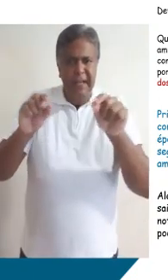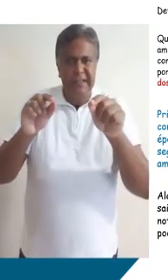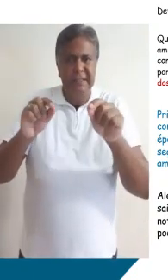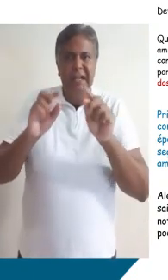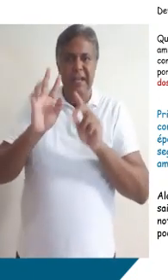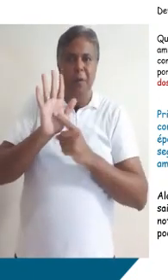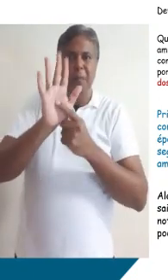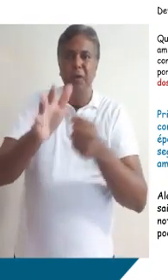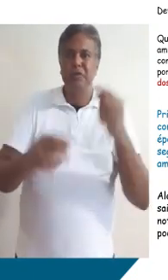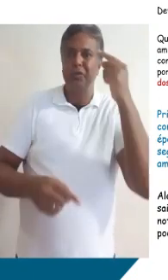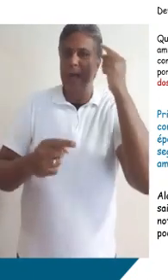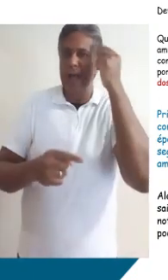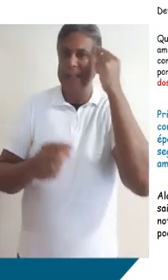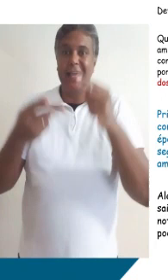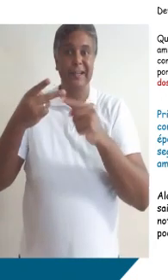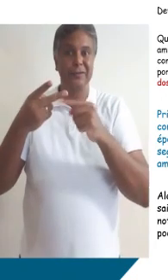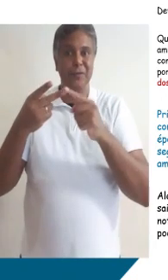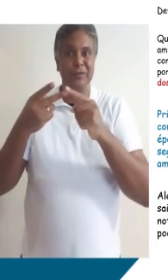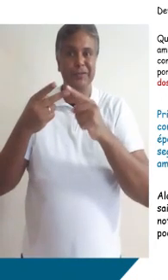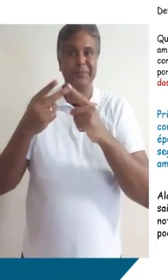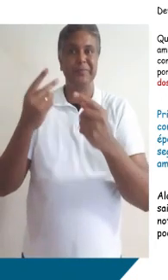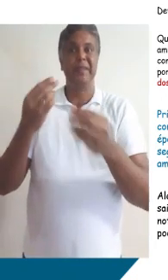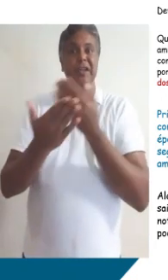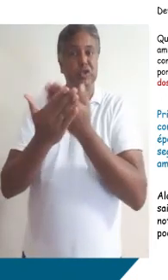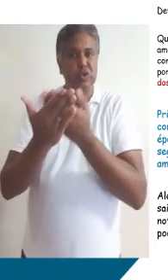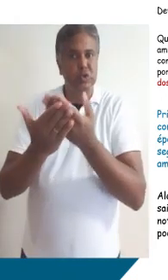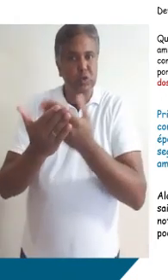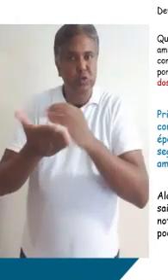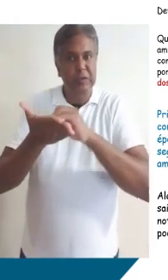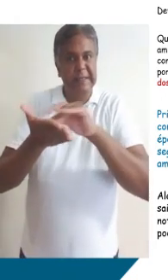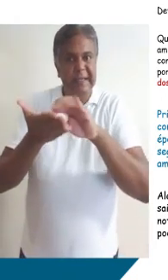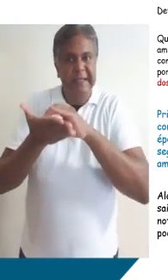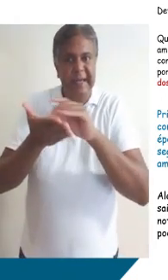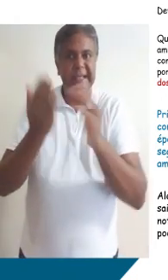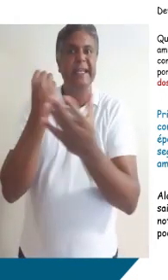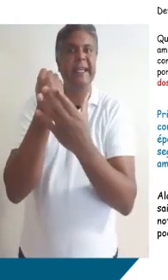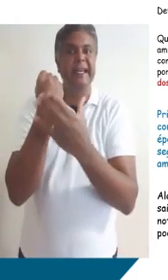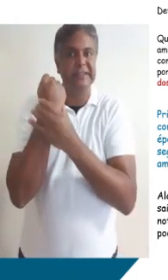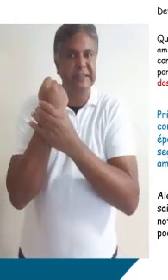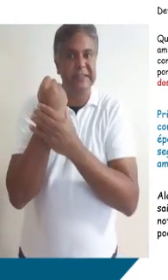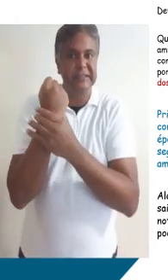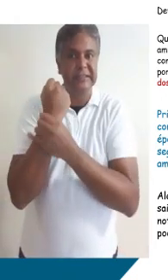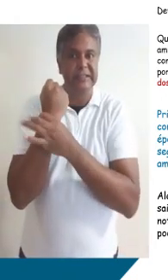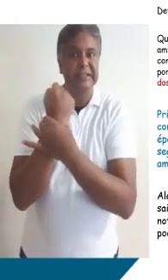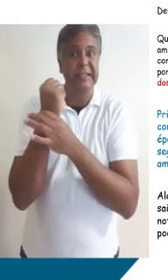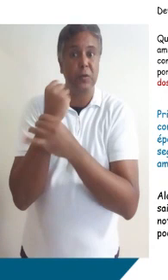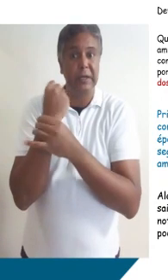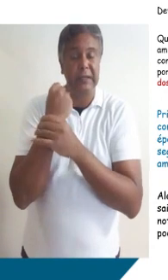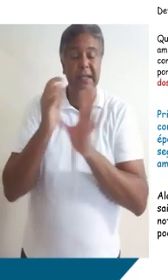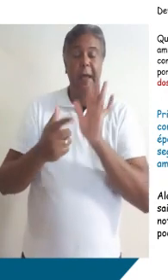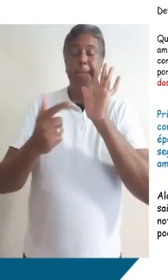vamos continuar. Estudos da Secretaria de Segurança apontam que os criminosos agem em período noturno e preferencialmente contra vítimas